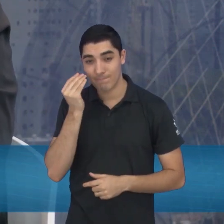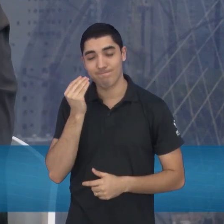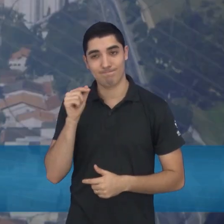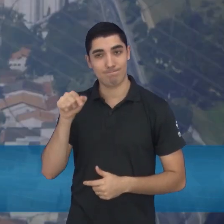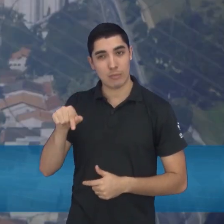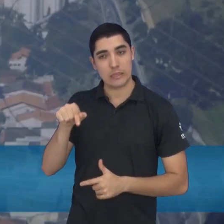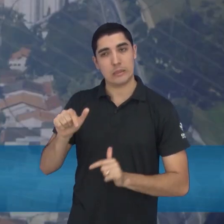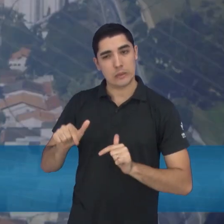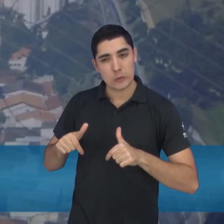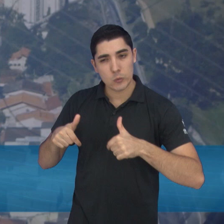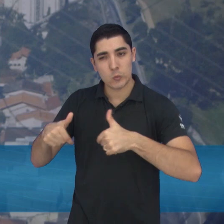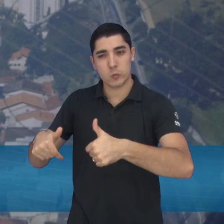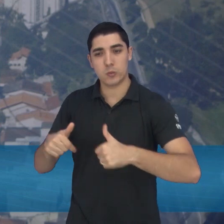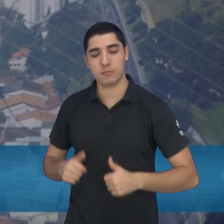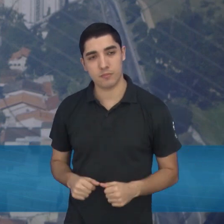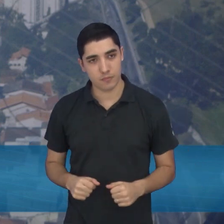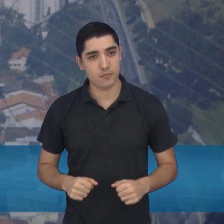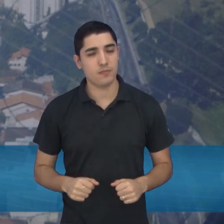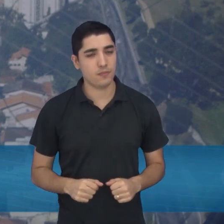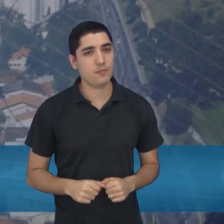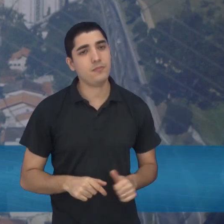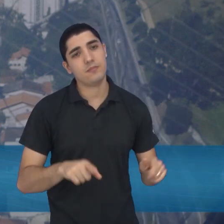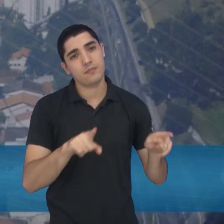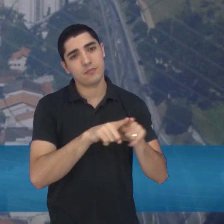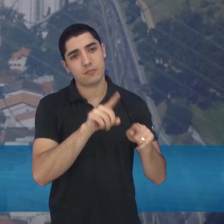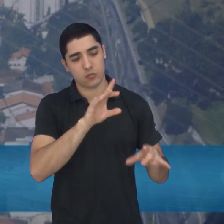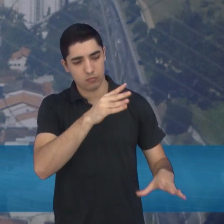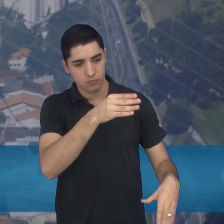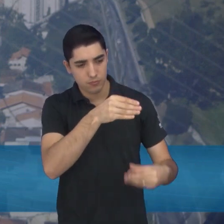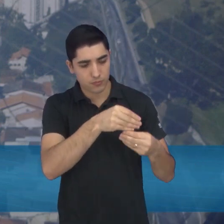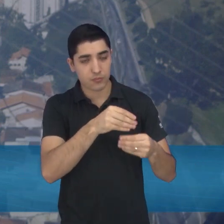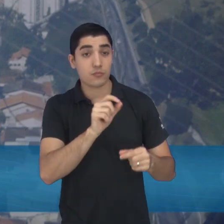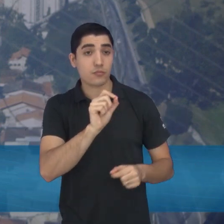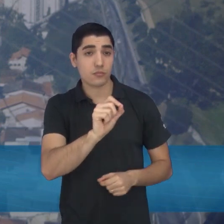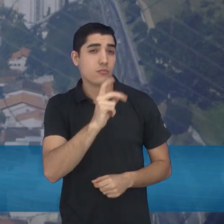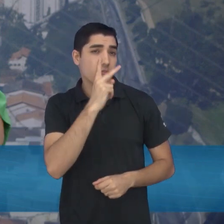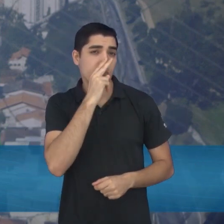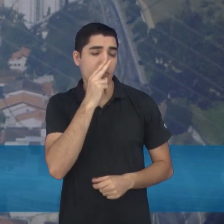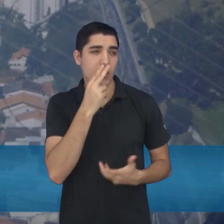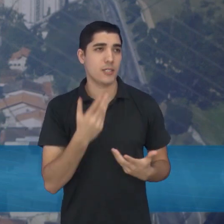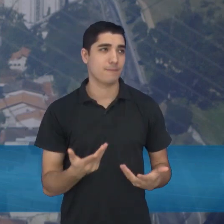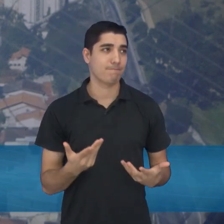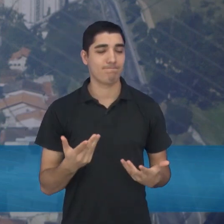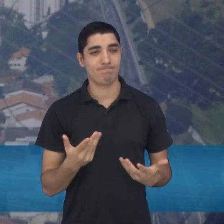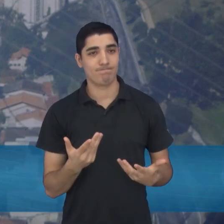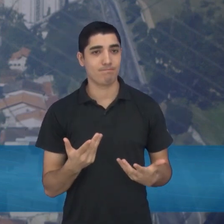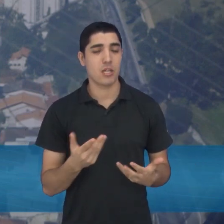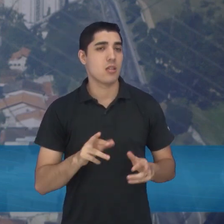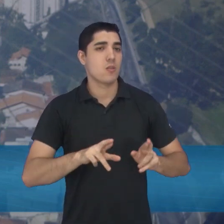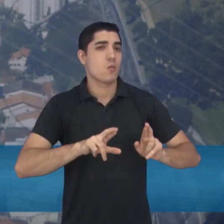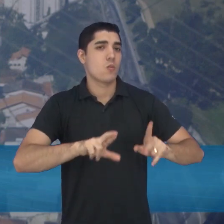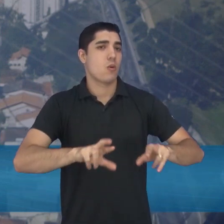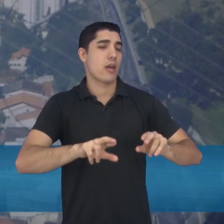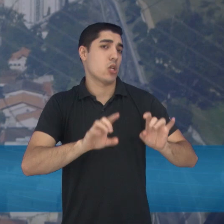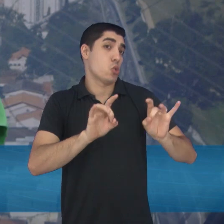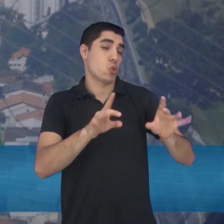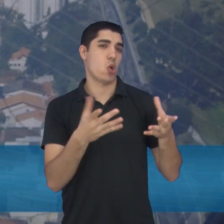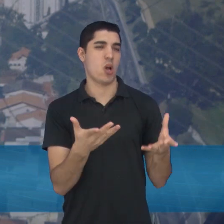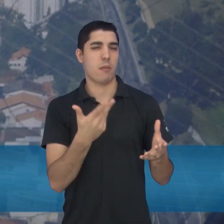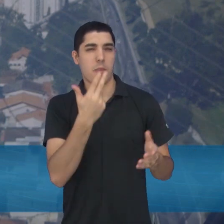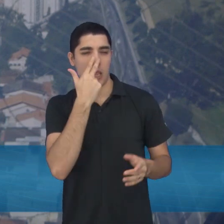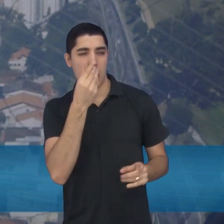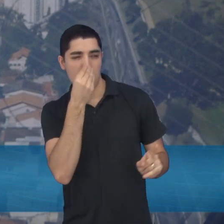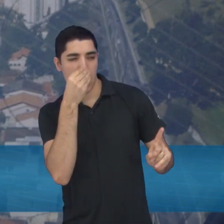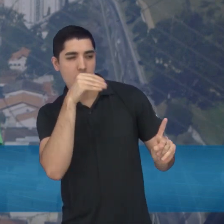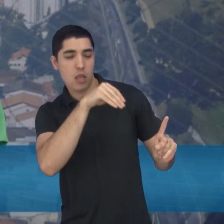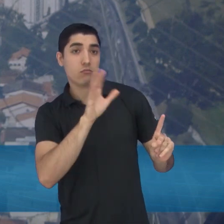Uhum. Enfrenta também, só para complementar, de certa forma, um desprezo, né? Acaba, muitas ainda têm essa função,